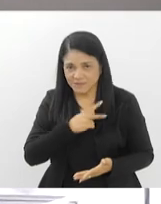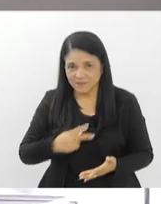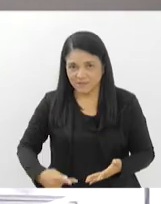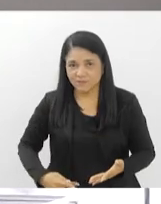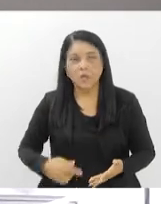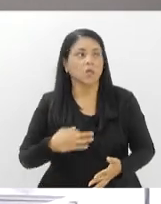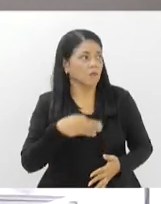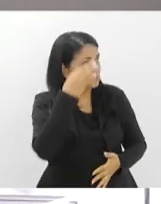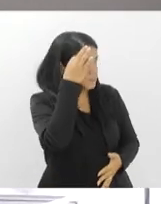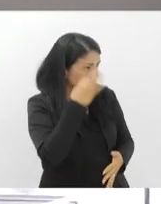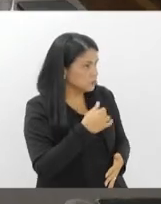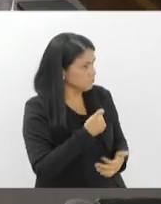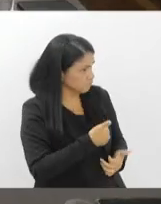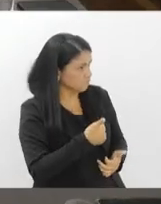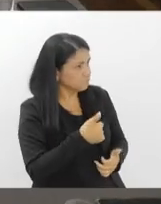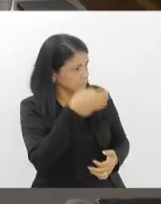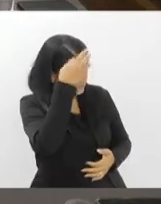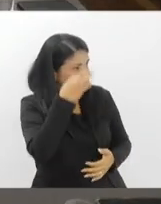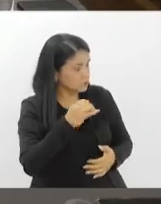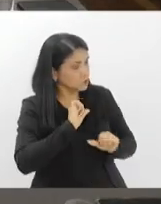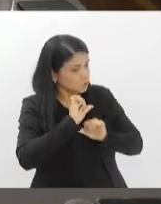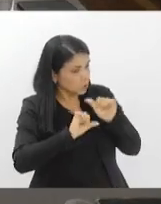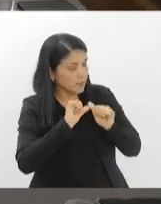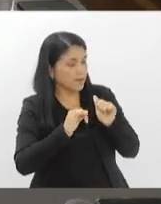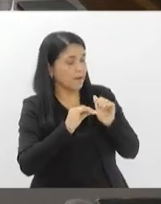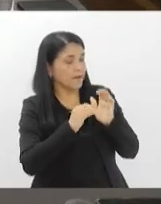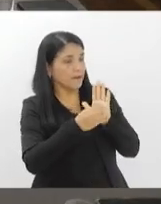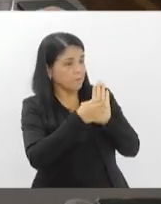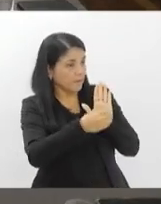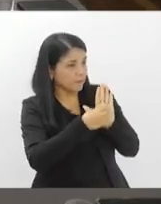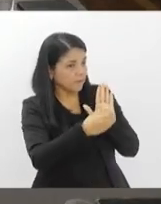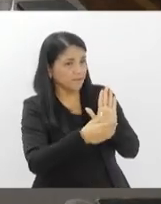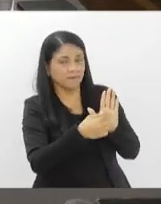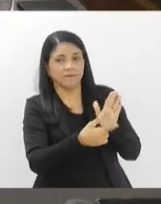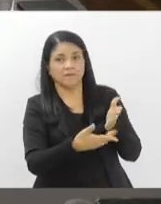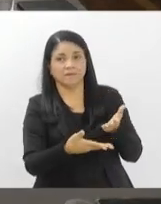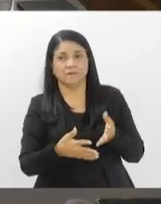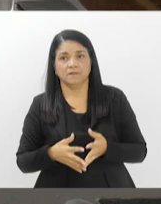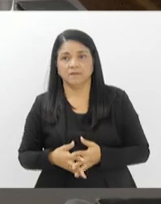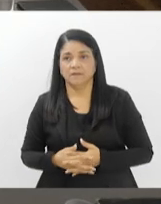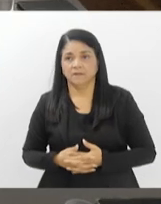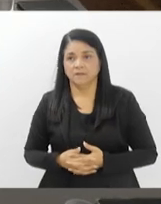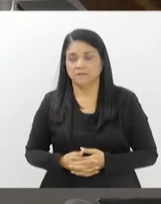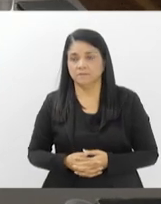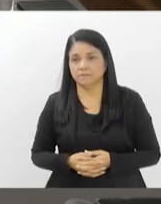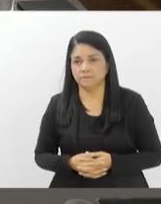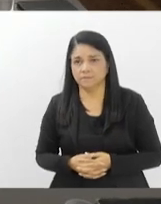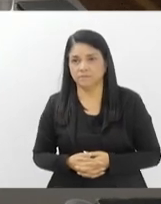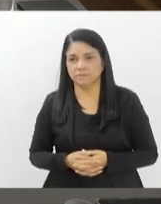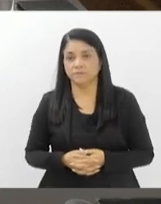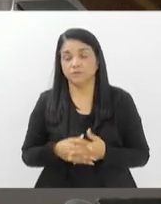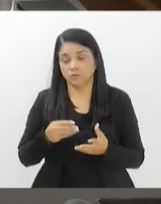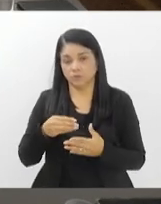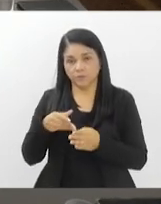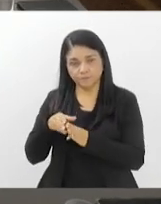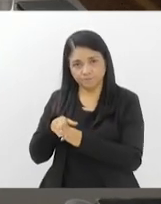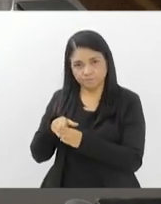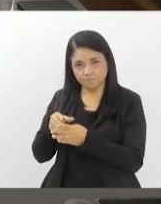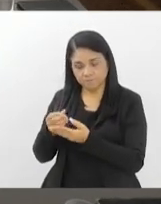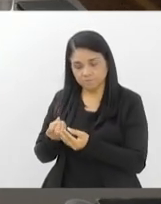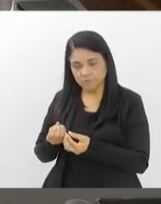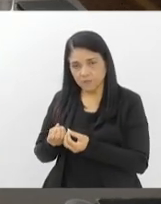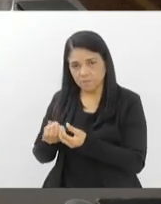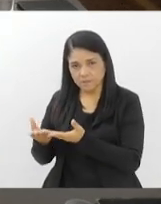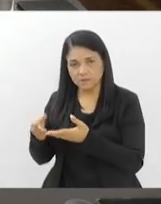Sim, sim, compreendi. Perfeito, tem que trocar a emenda. Concordo. Deputado, já passando aqui para a minha assessoria, tem que alterar realmente, foi...